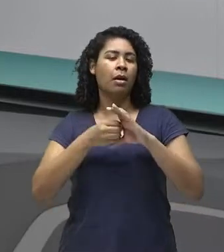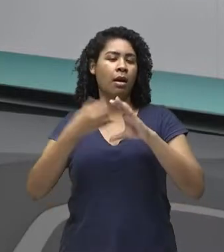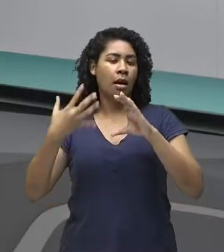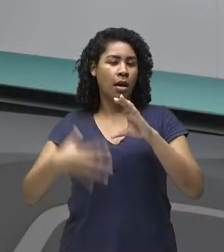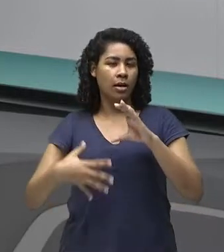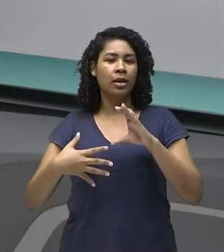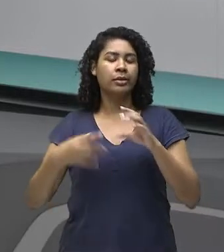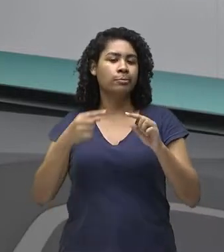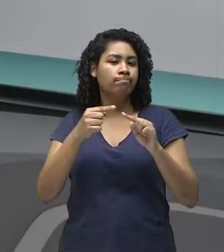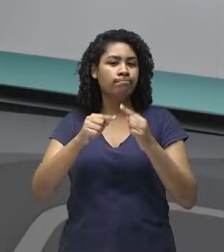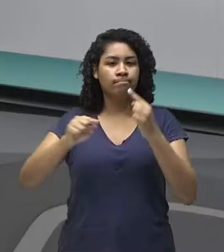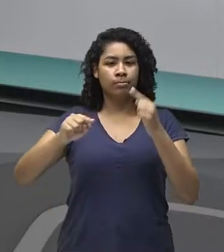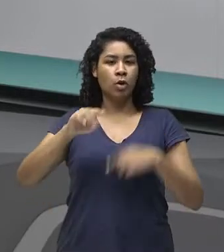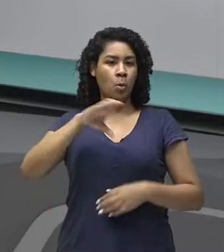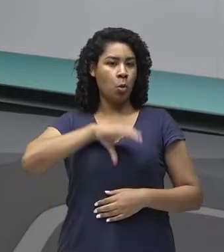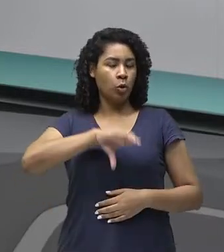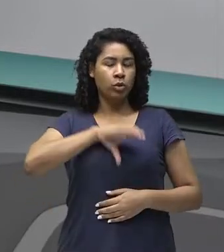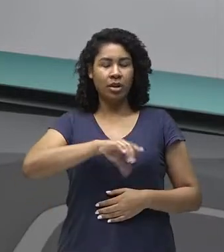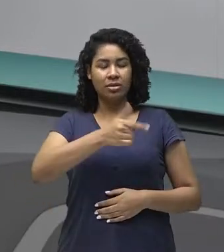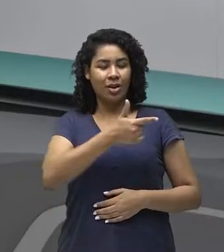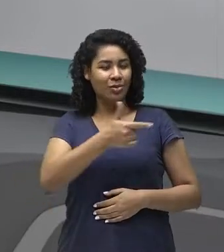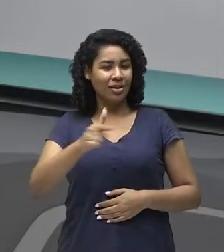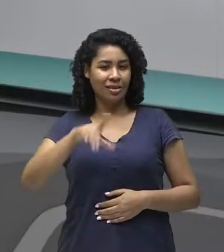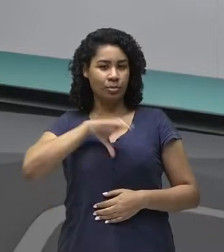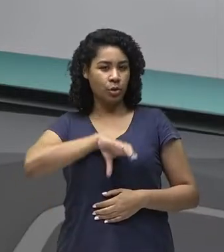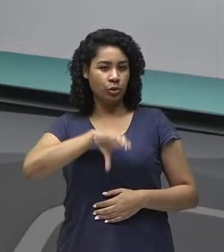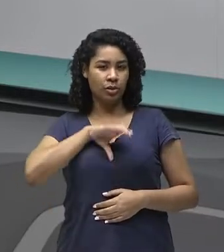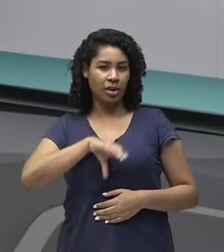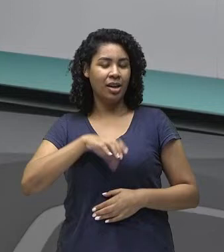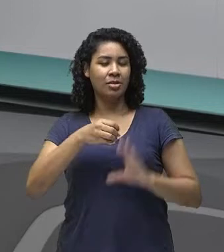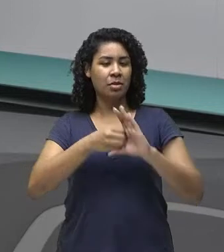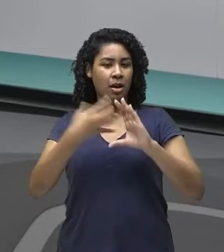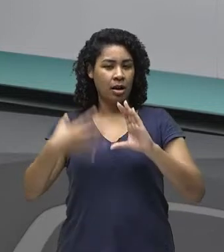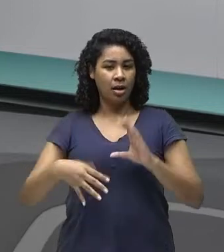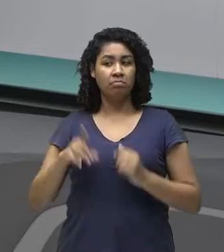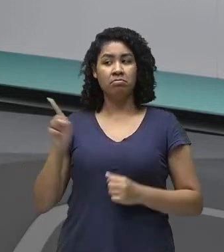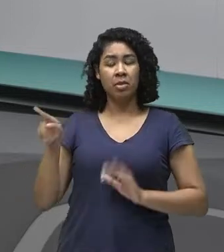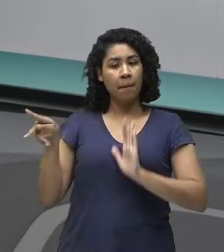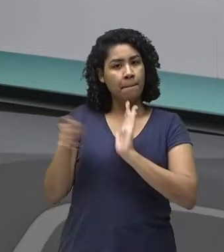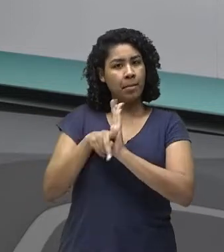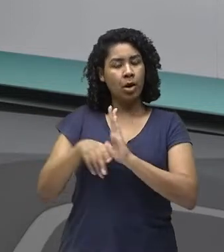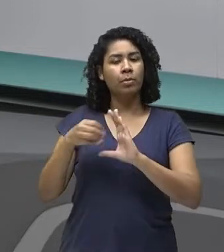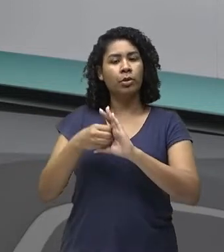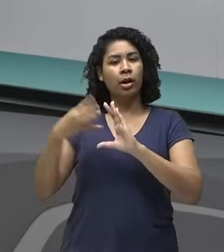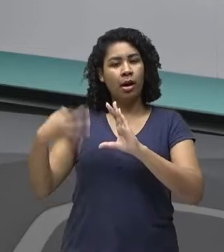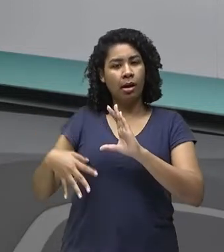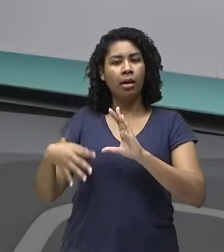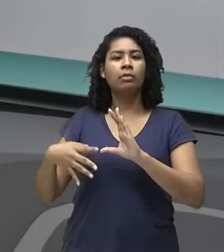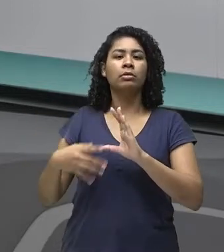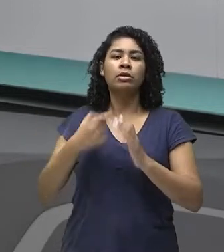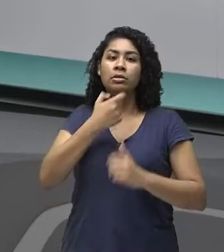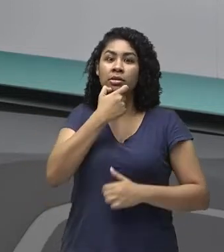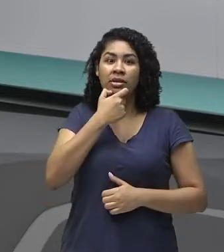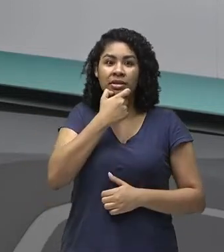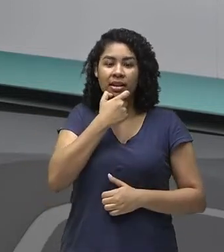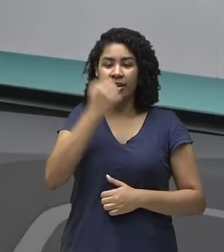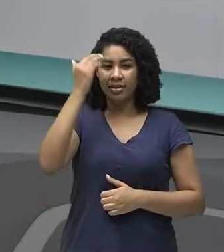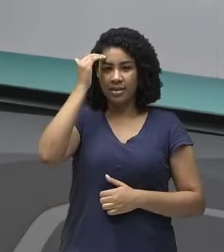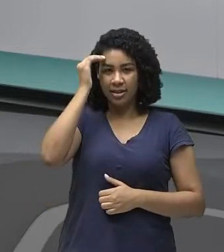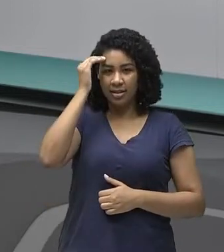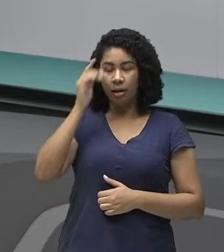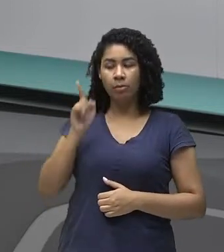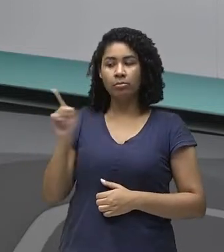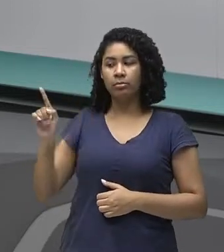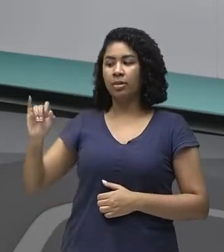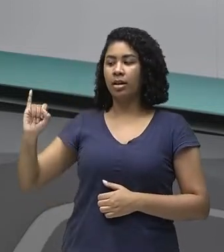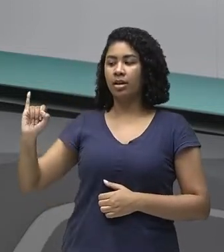língua materna, não tem na língua portuguesa, só na língua inglesa tem uma diferença, então fiquem atentos para esse aqui, ó, o it,